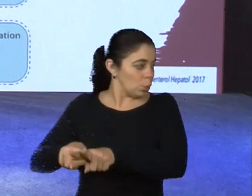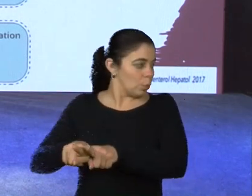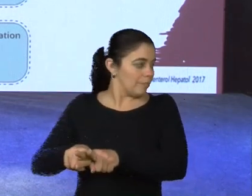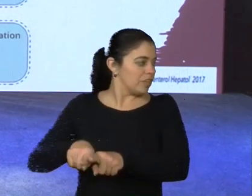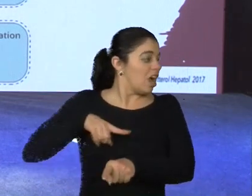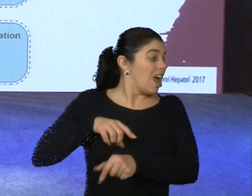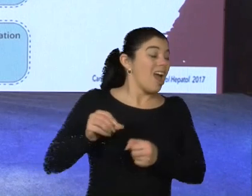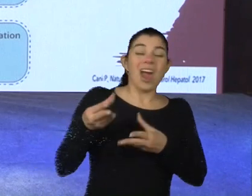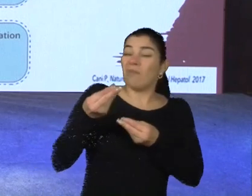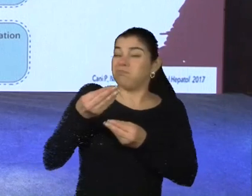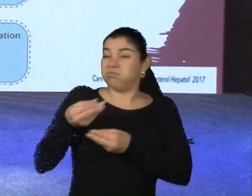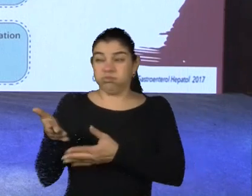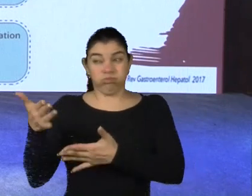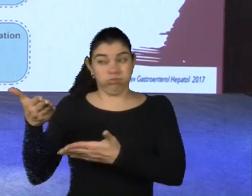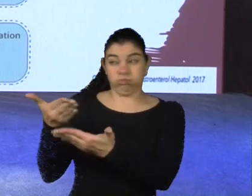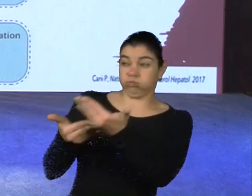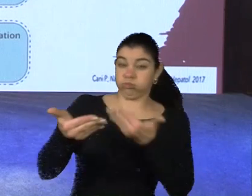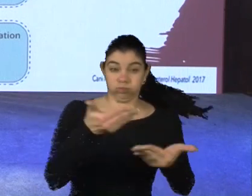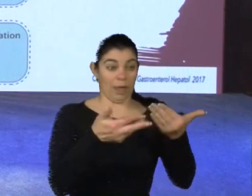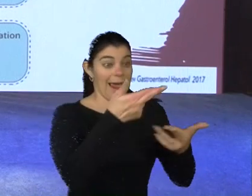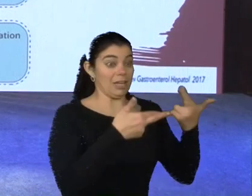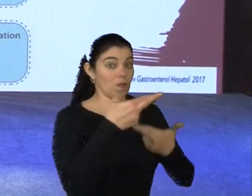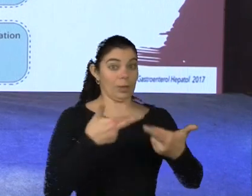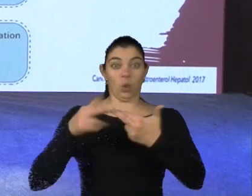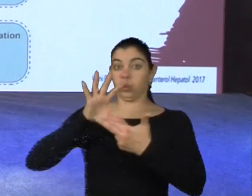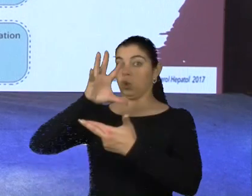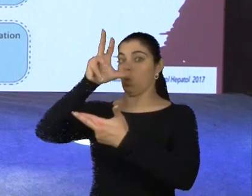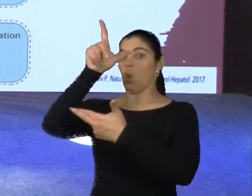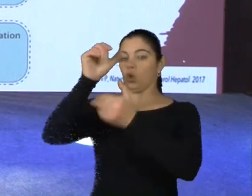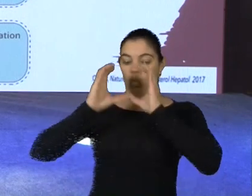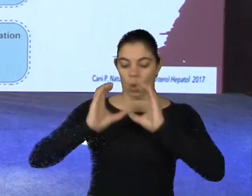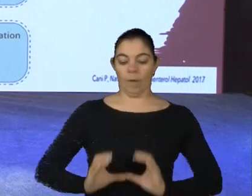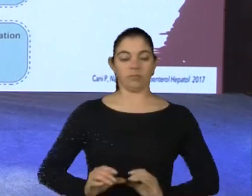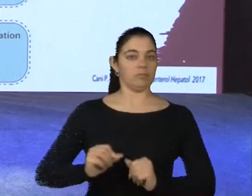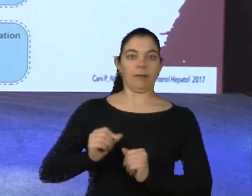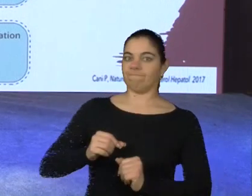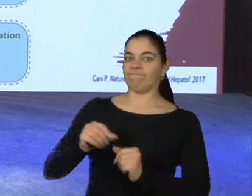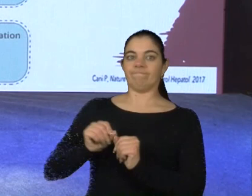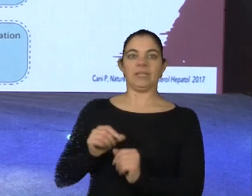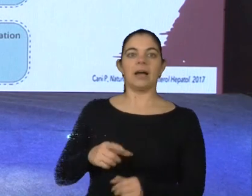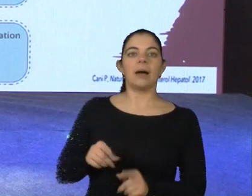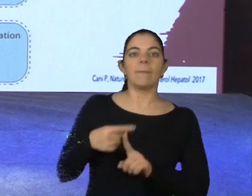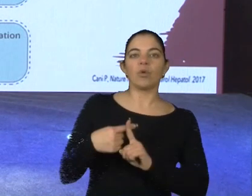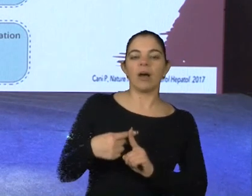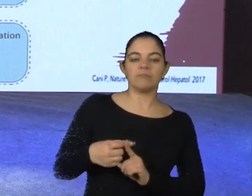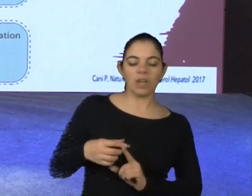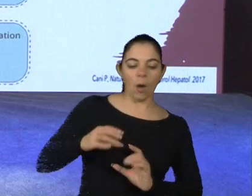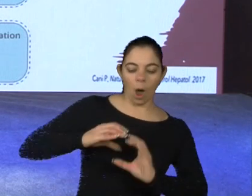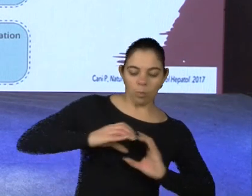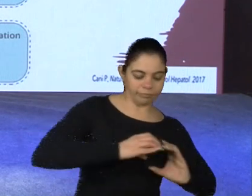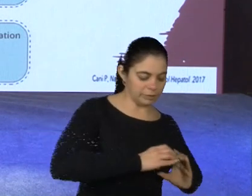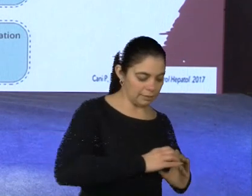nosso corpo. Vão interagir com o fígado, com o coração, com o rim e com o